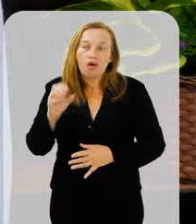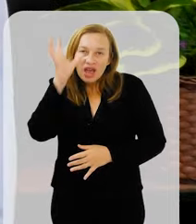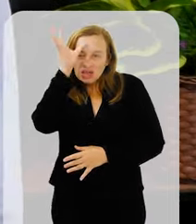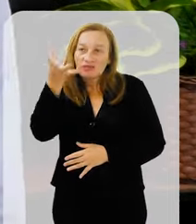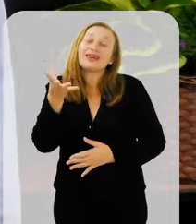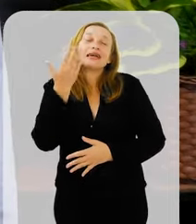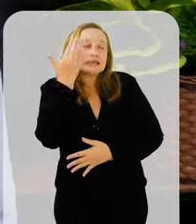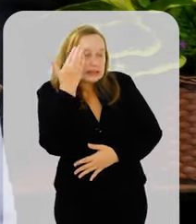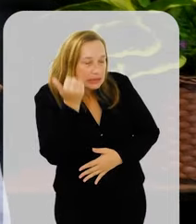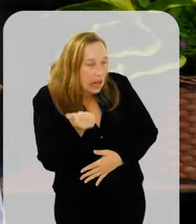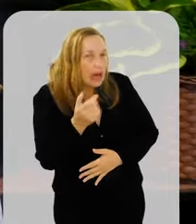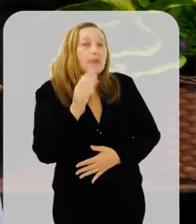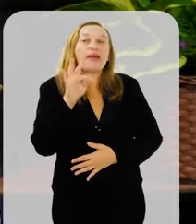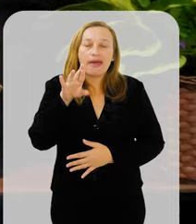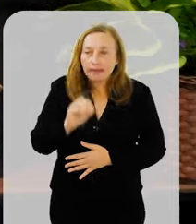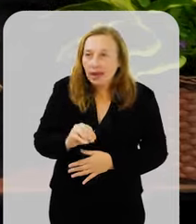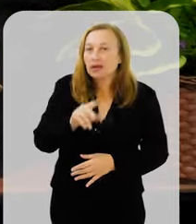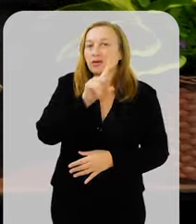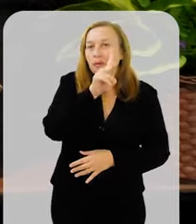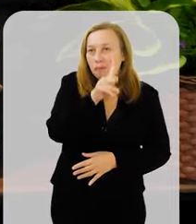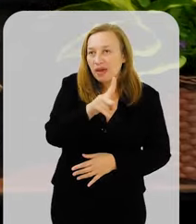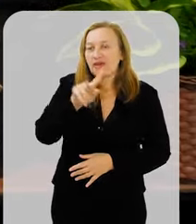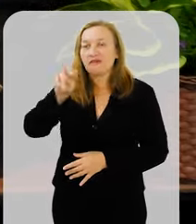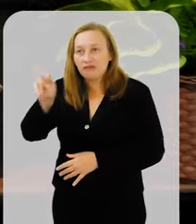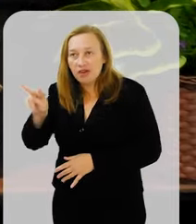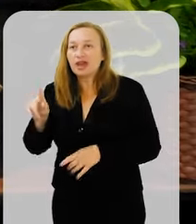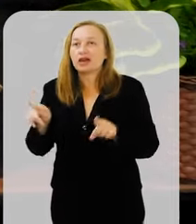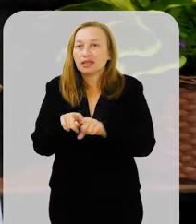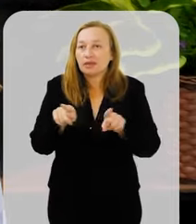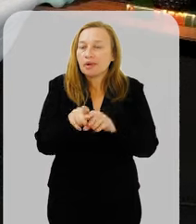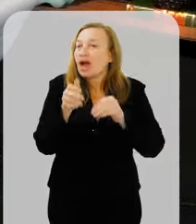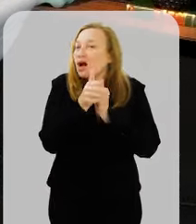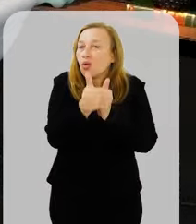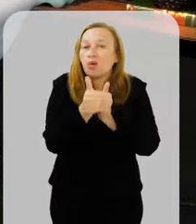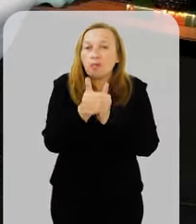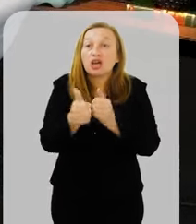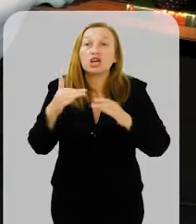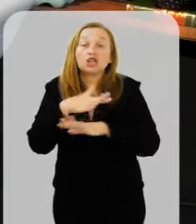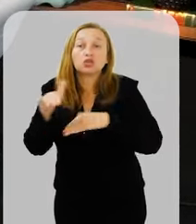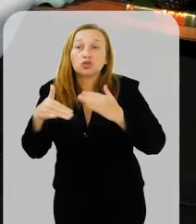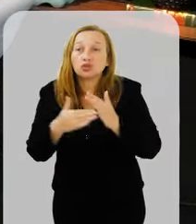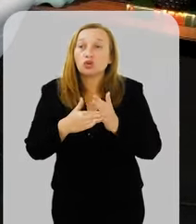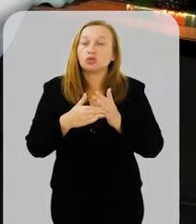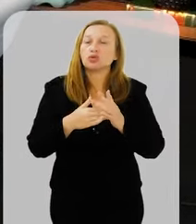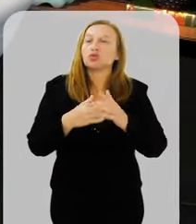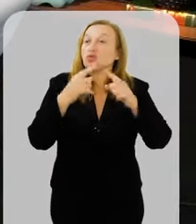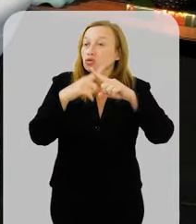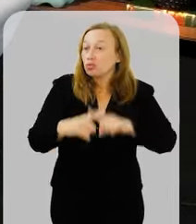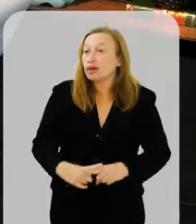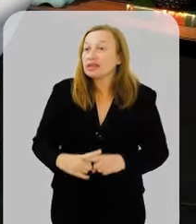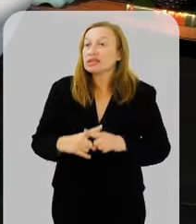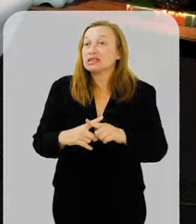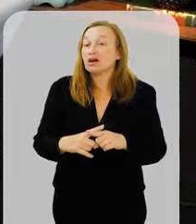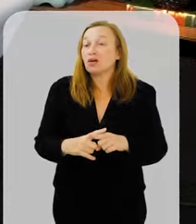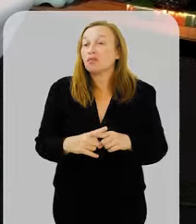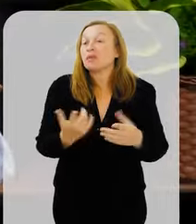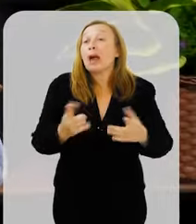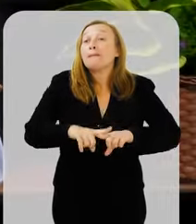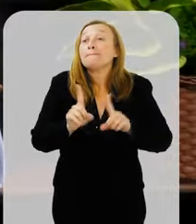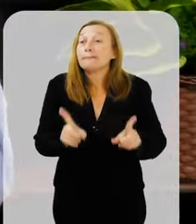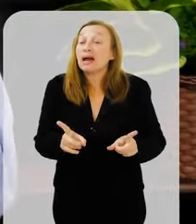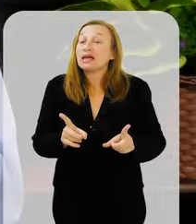Sim, Renato, a gente sabe disso, o PV também sabe, o PV acompanha todos os jogos, Campeonato Brasileiro, Carioca, Série A2,